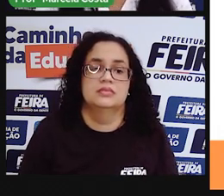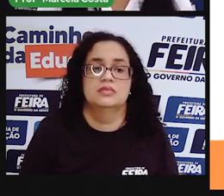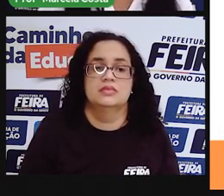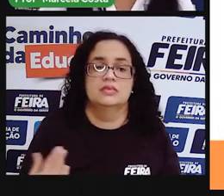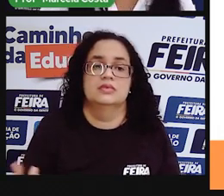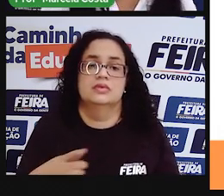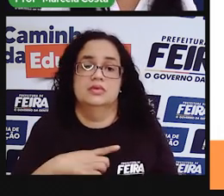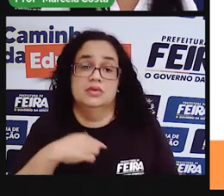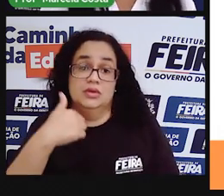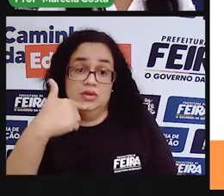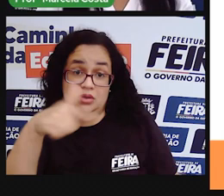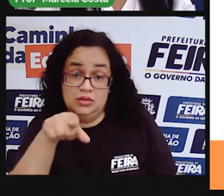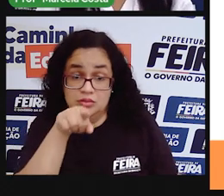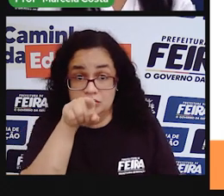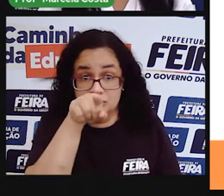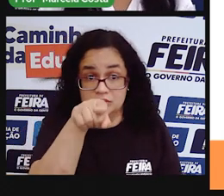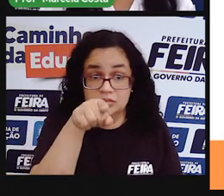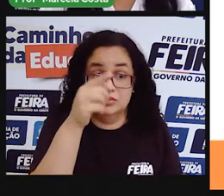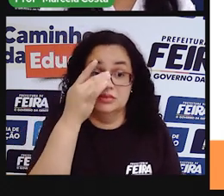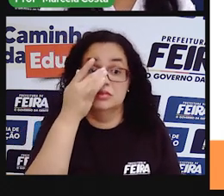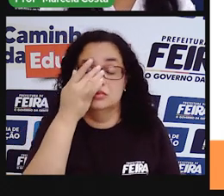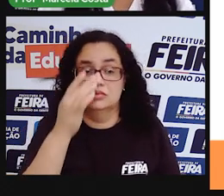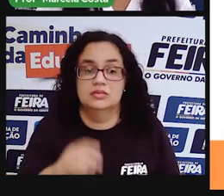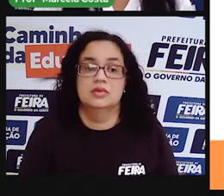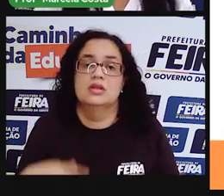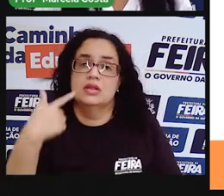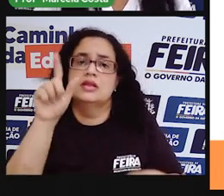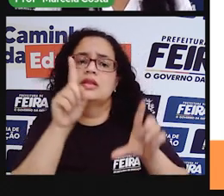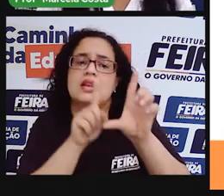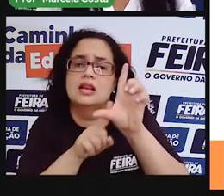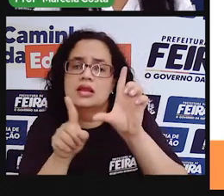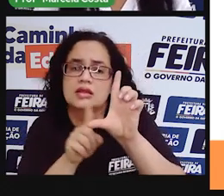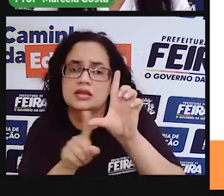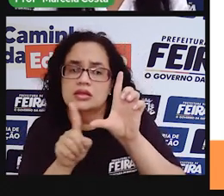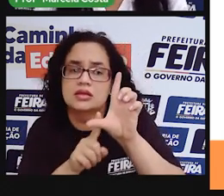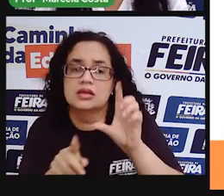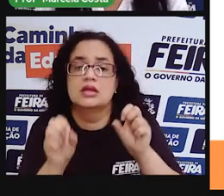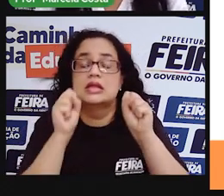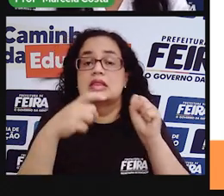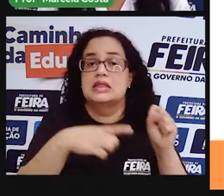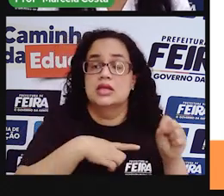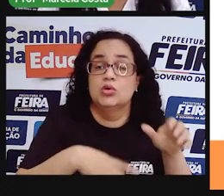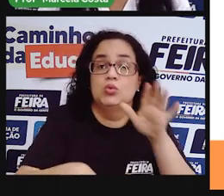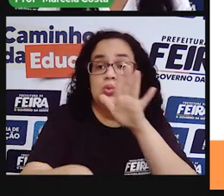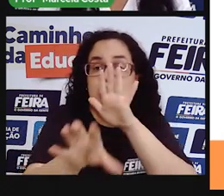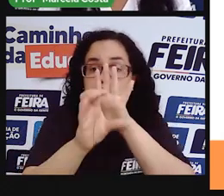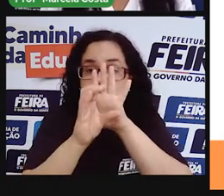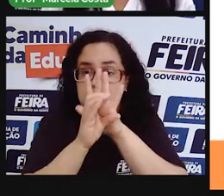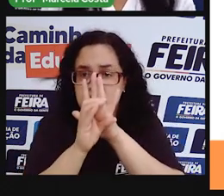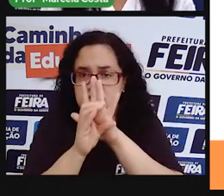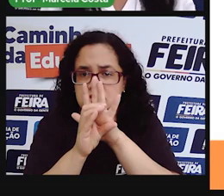Além dos números, além das letras, a gente tem os símbolos,